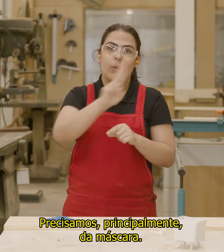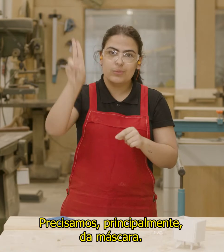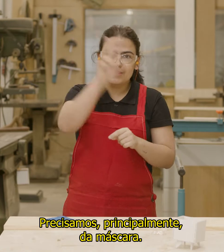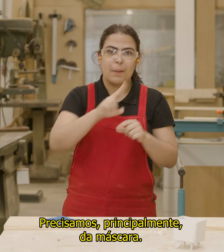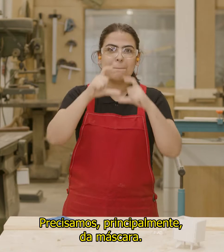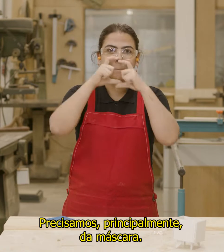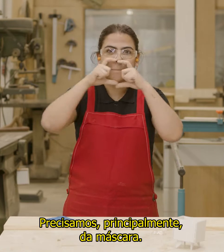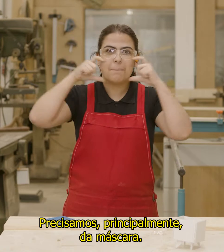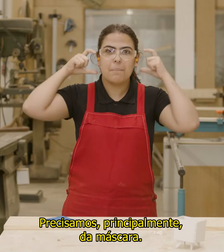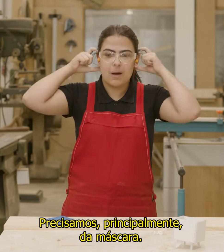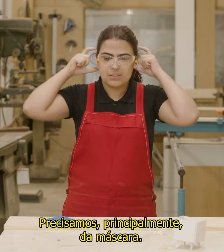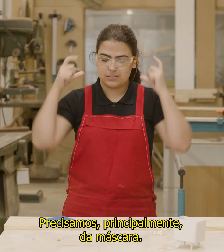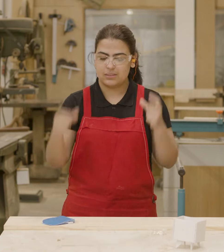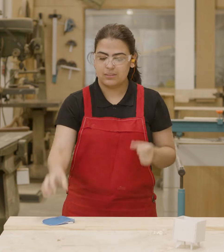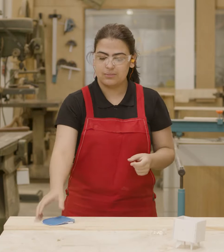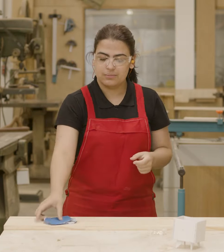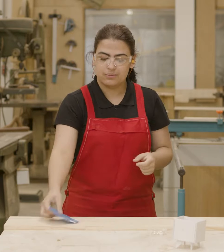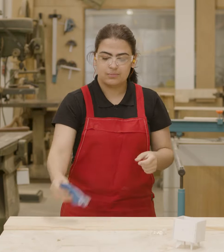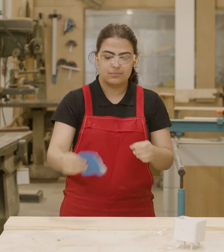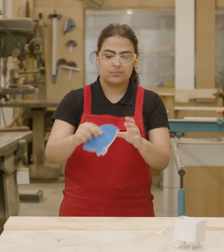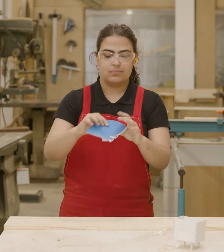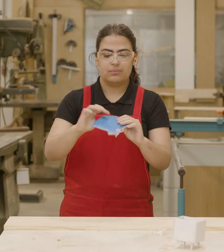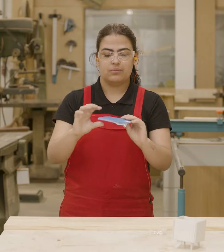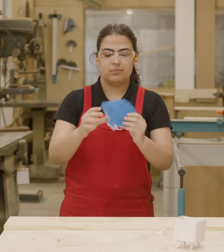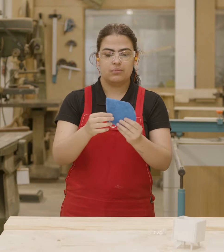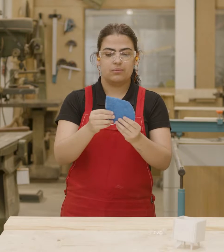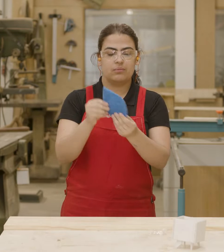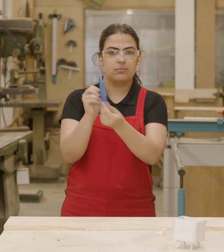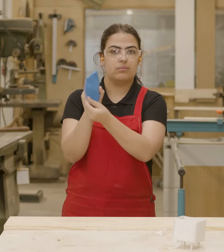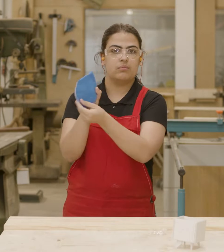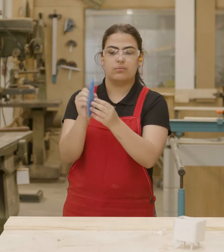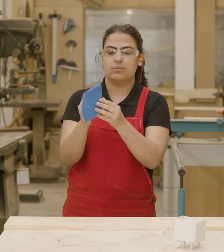Precisamos principalmente da máscara.